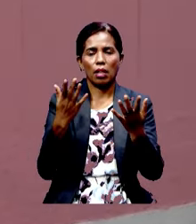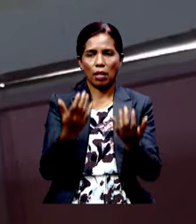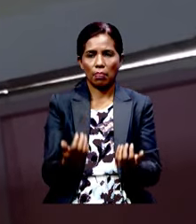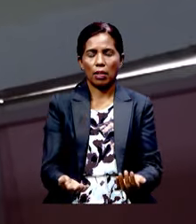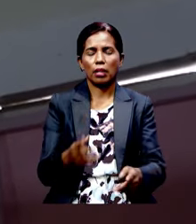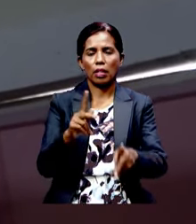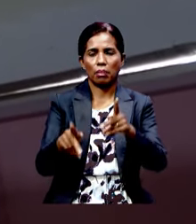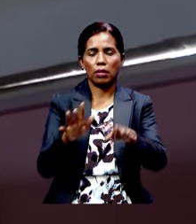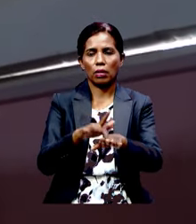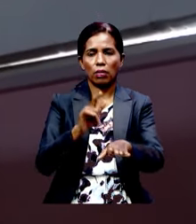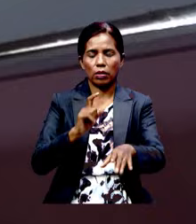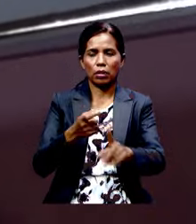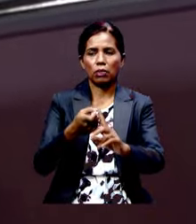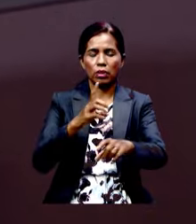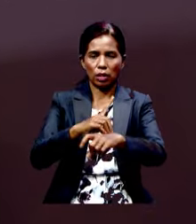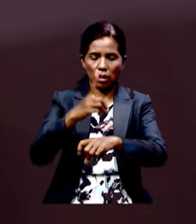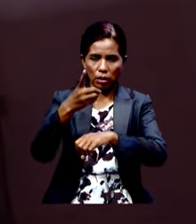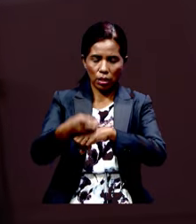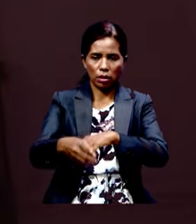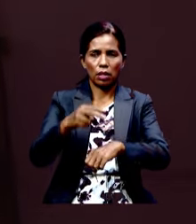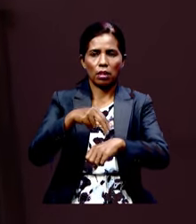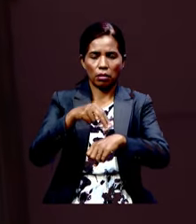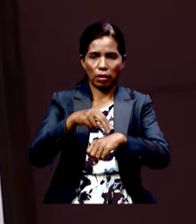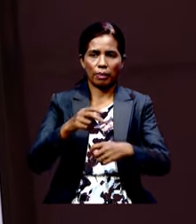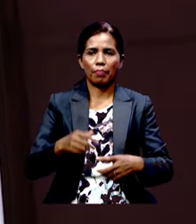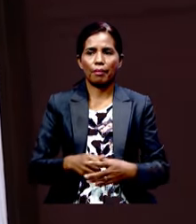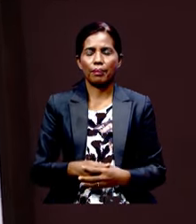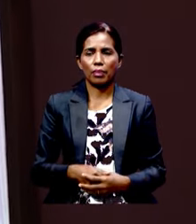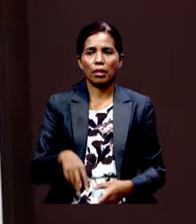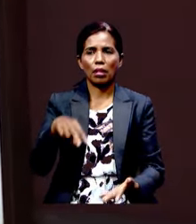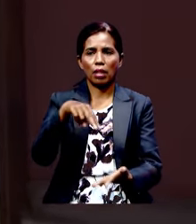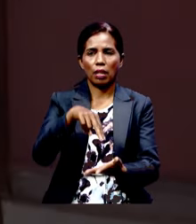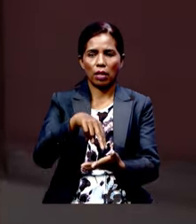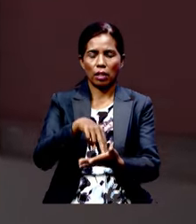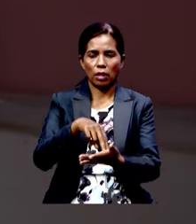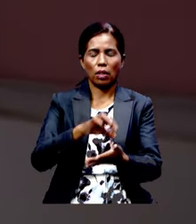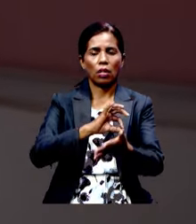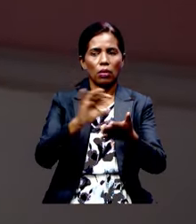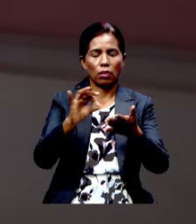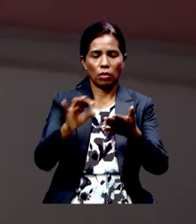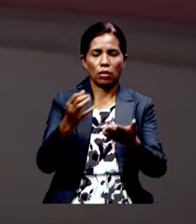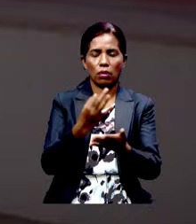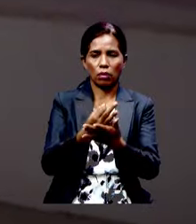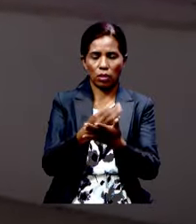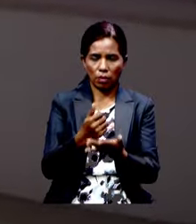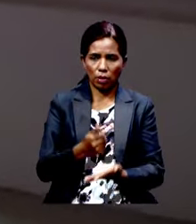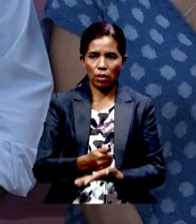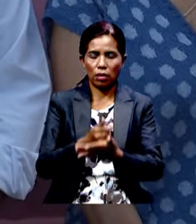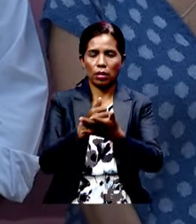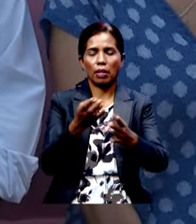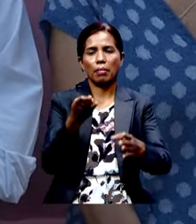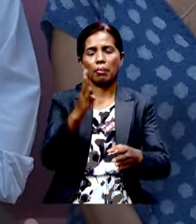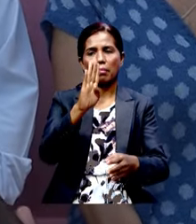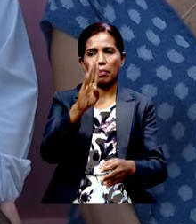nebe afetado husi desastre natural. Estabelece conta ida ita bolo conta fundo humanitário, iha benu,